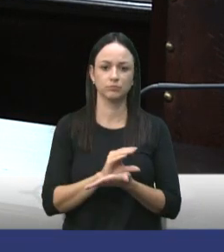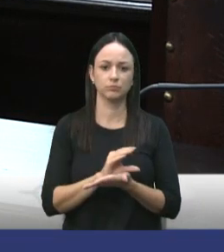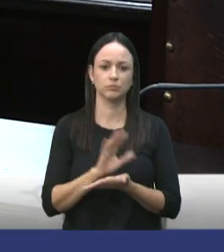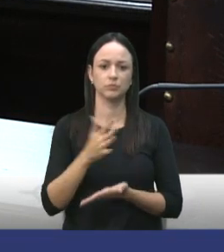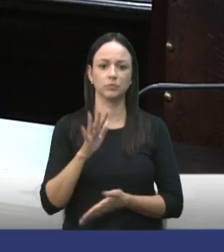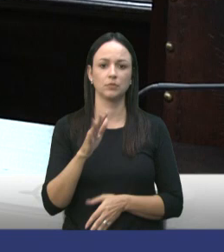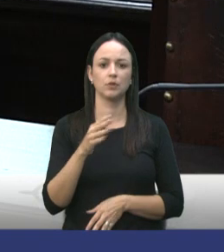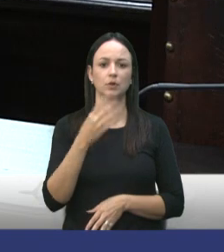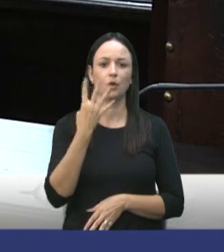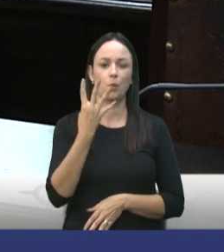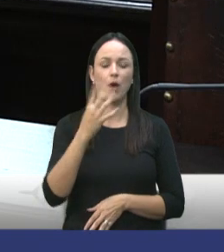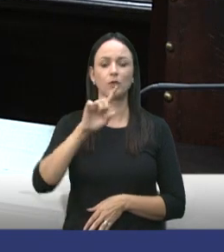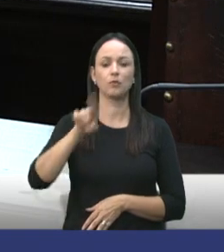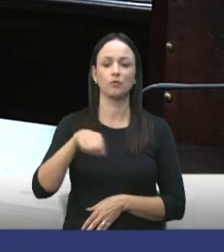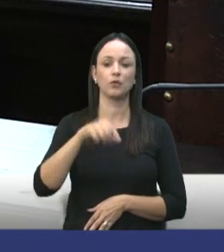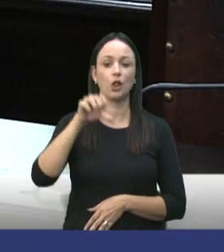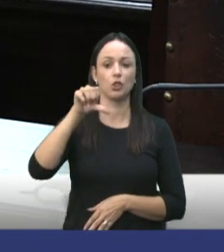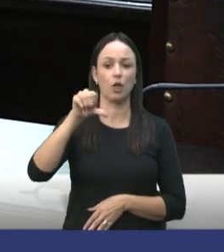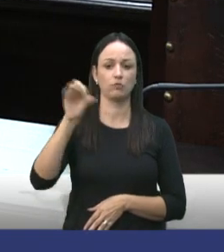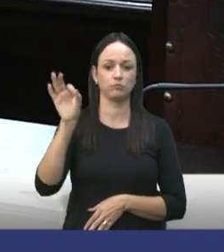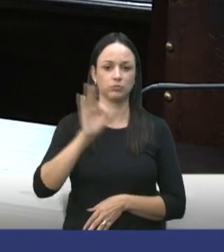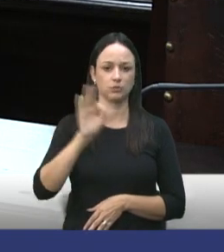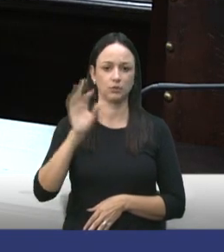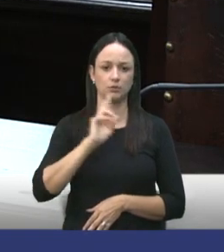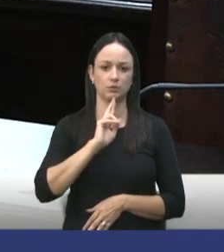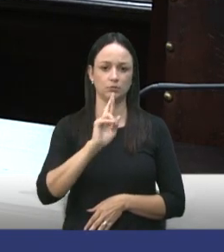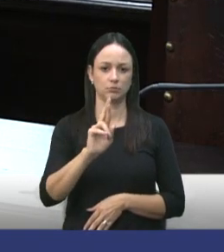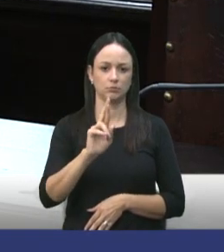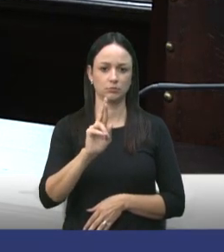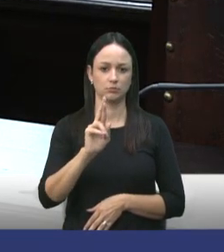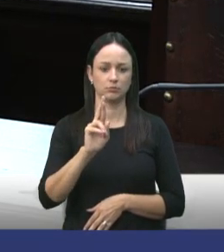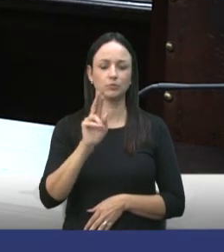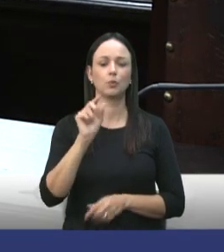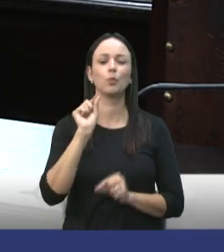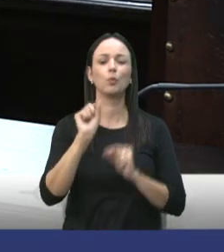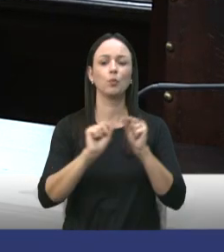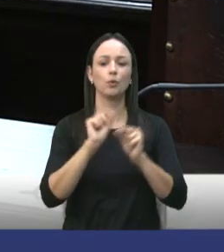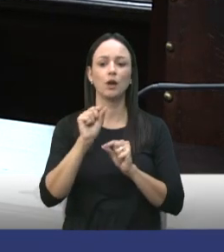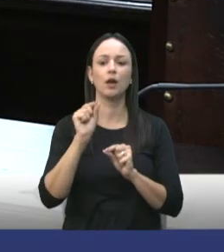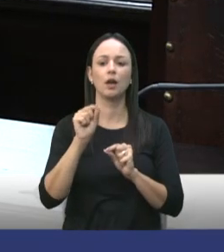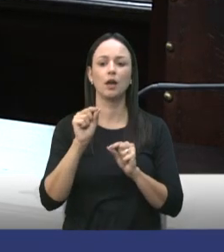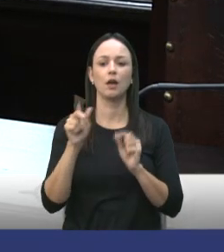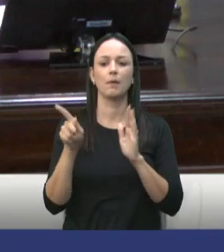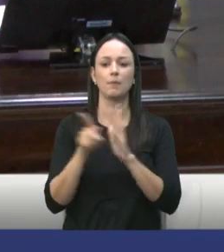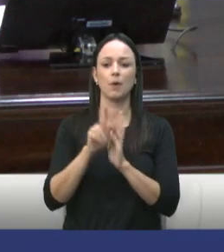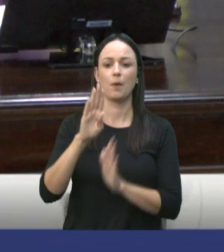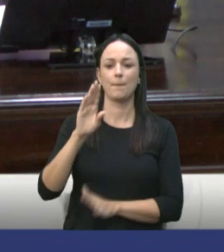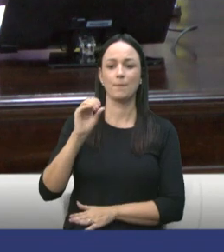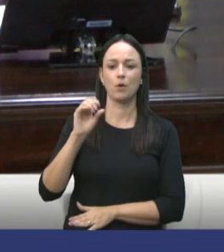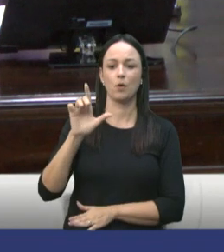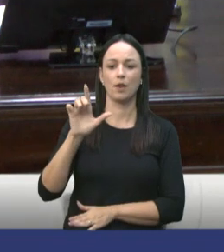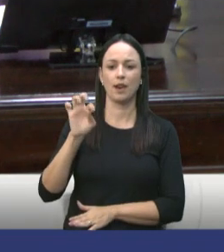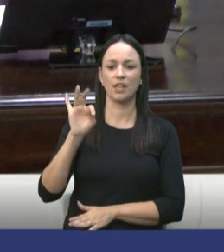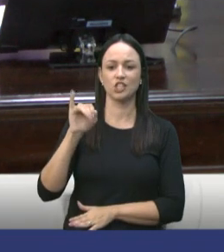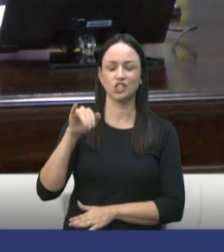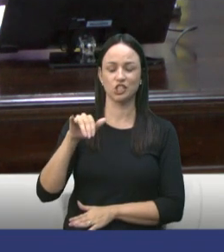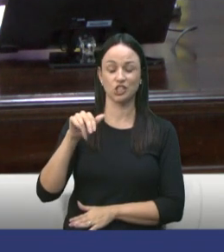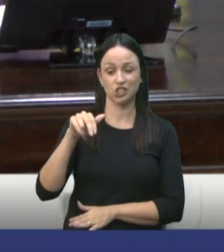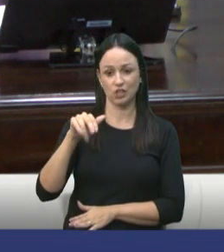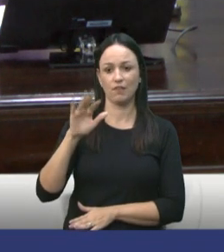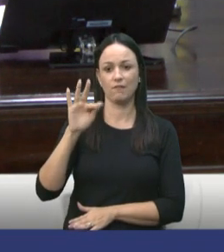de 4,9%, que seria a correção aplicada pelo Boletim Focus do Banco Central.